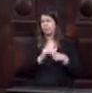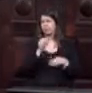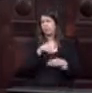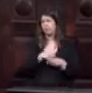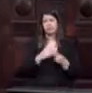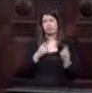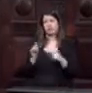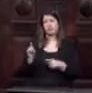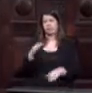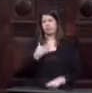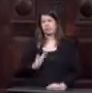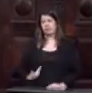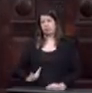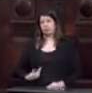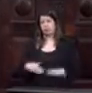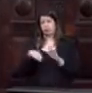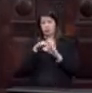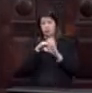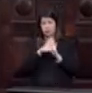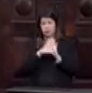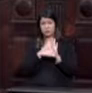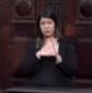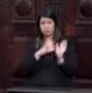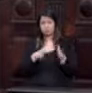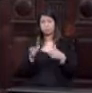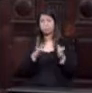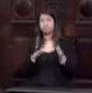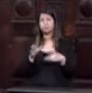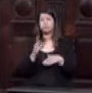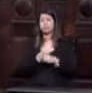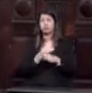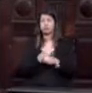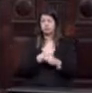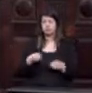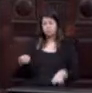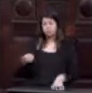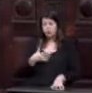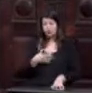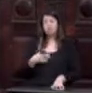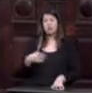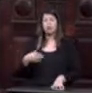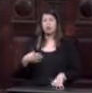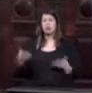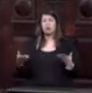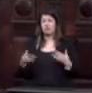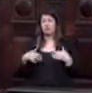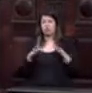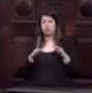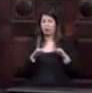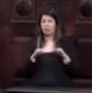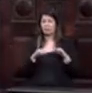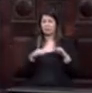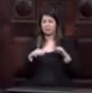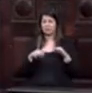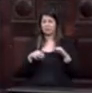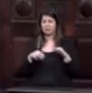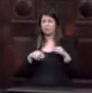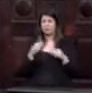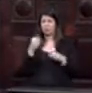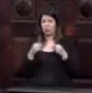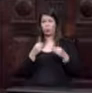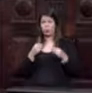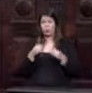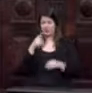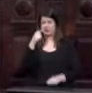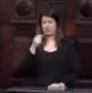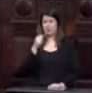conta disso, que as receitas correntes líquidas do Estado em 2015 foram superdimensionadas pela computação dos 7